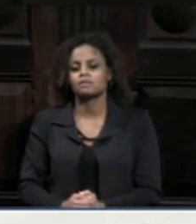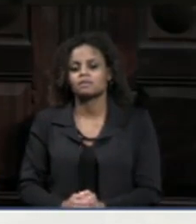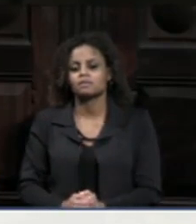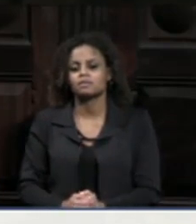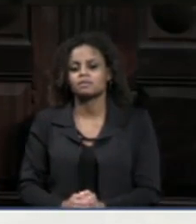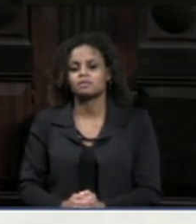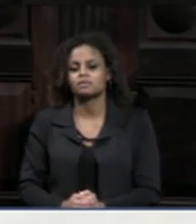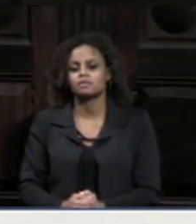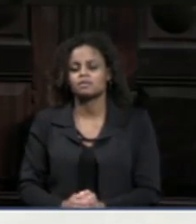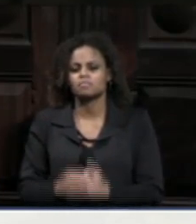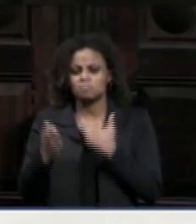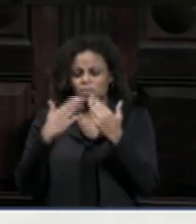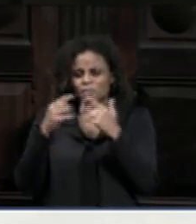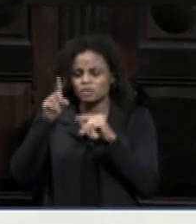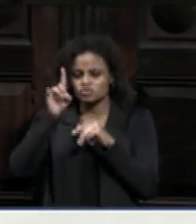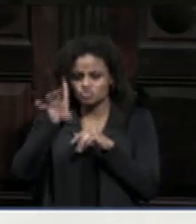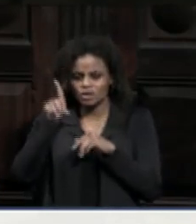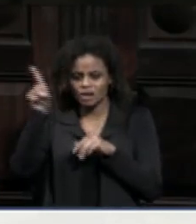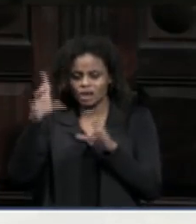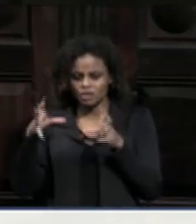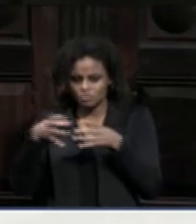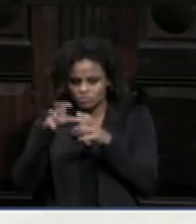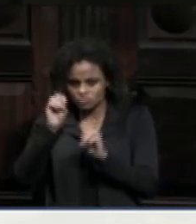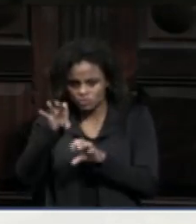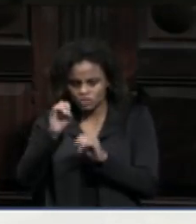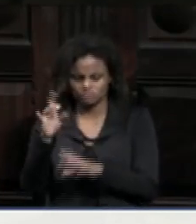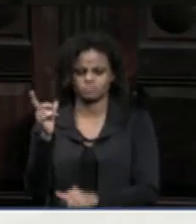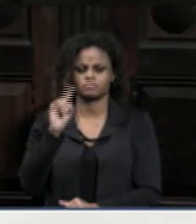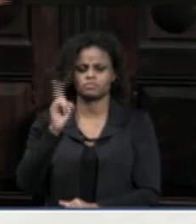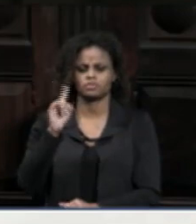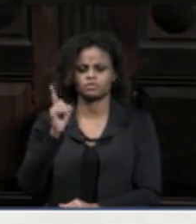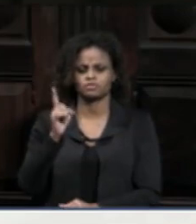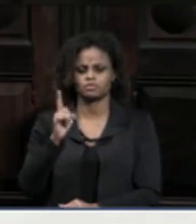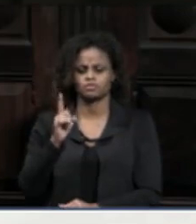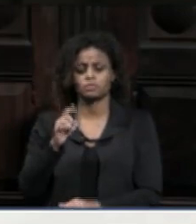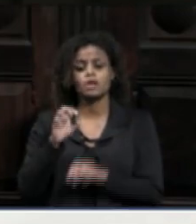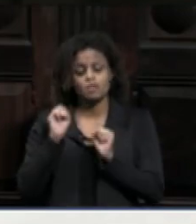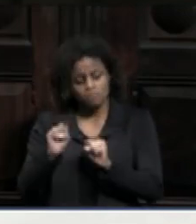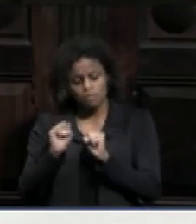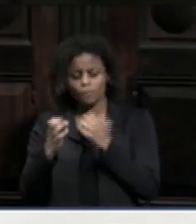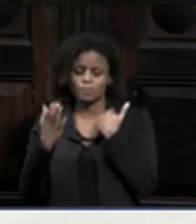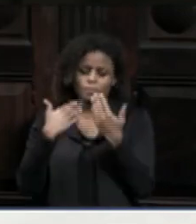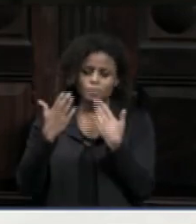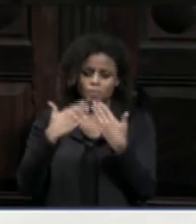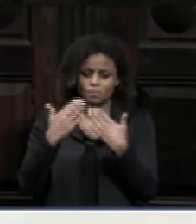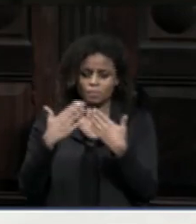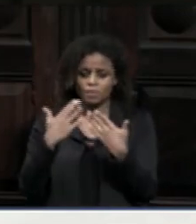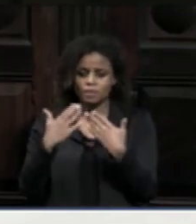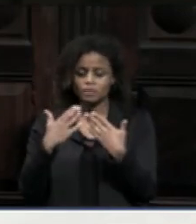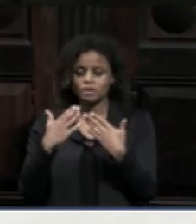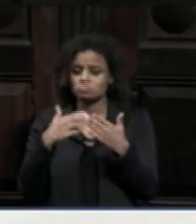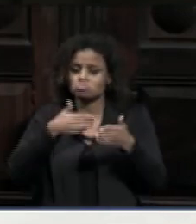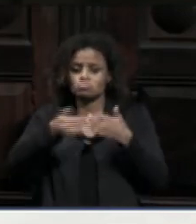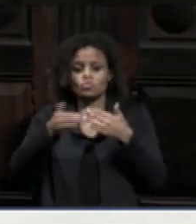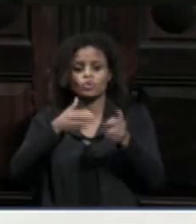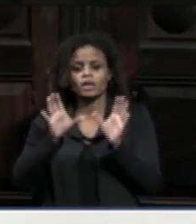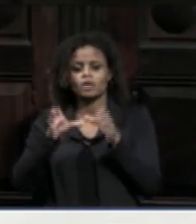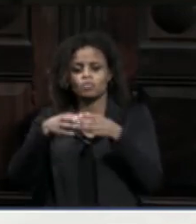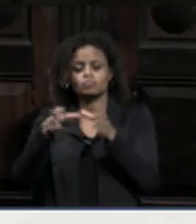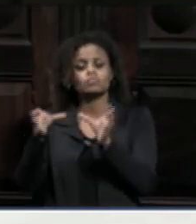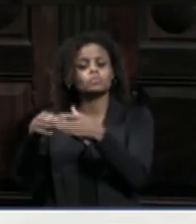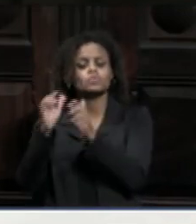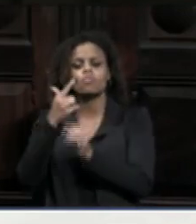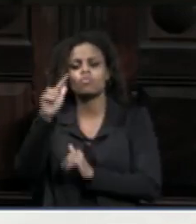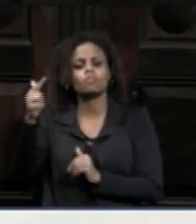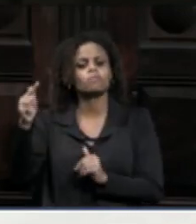exclusivamente na Comissão de Educação. Pode ser tratada em qualquer outra comissão